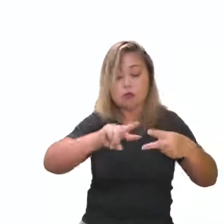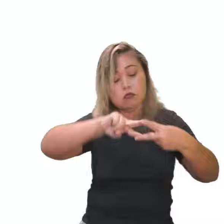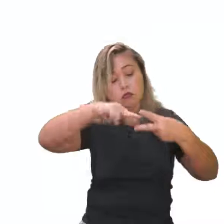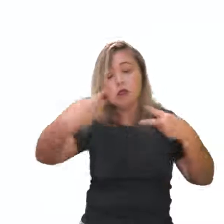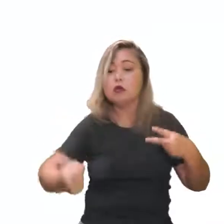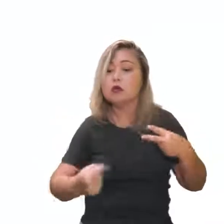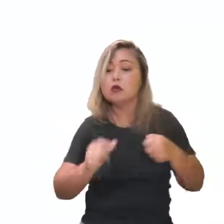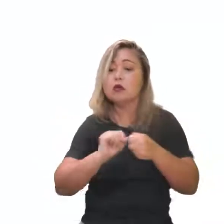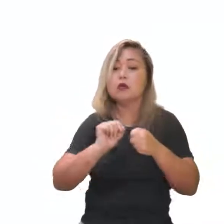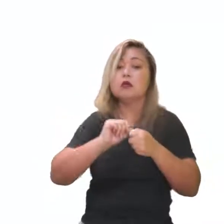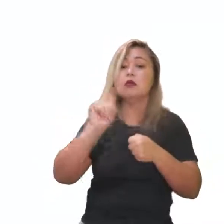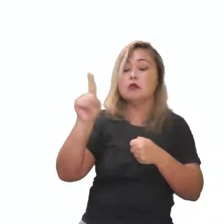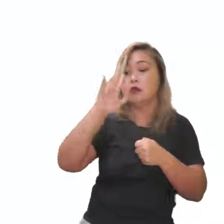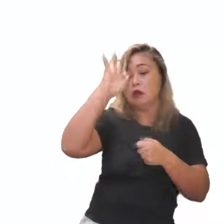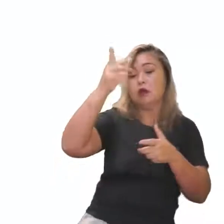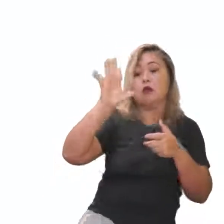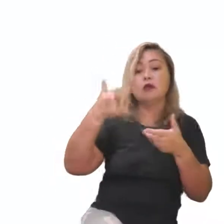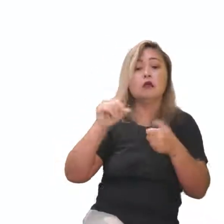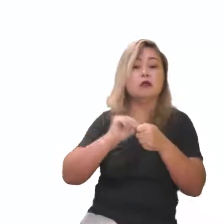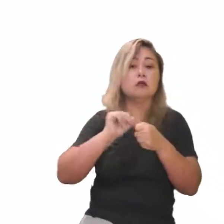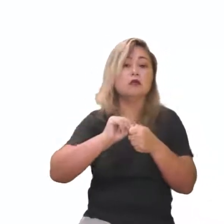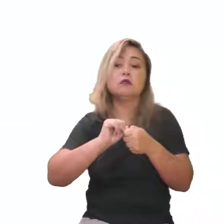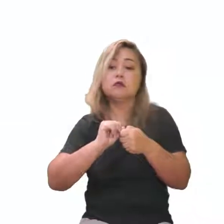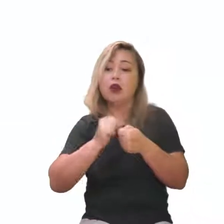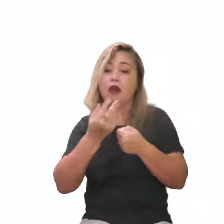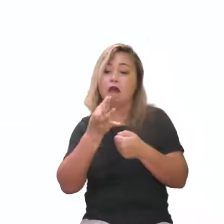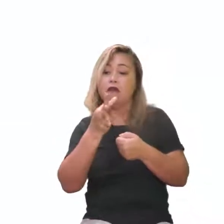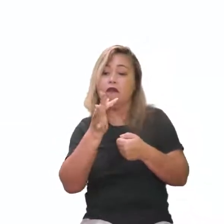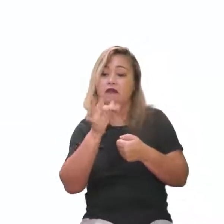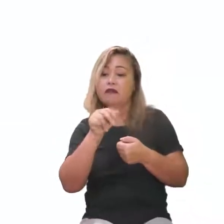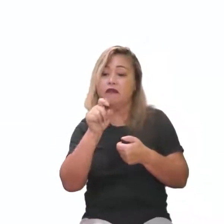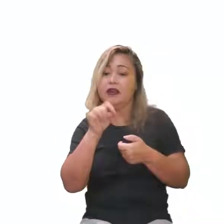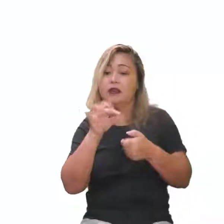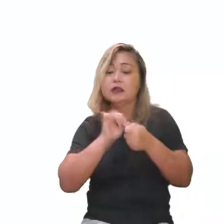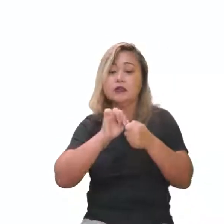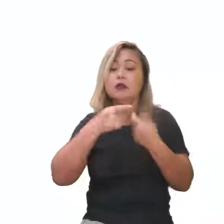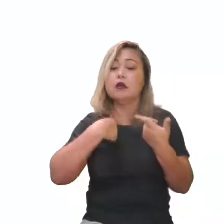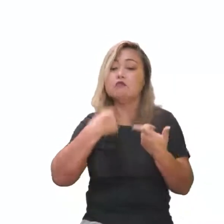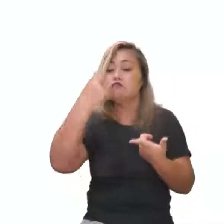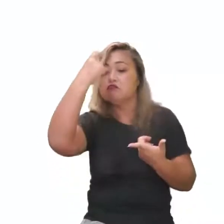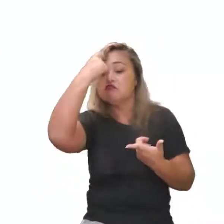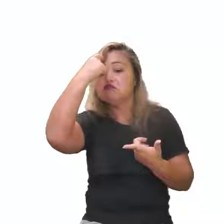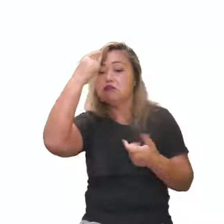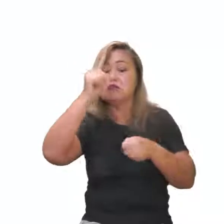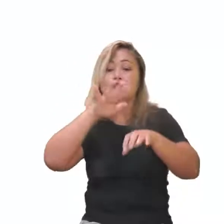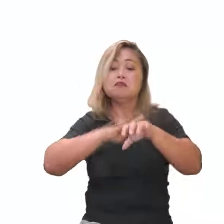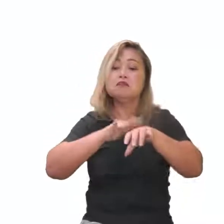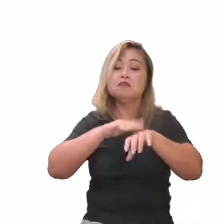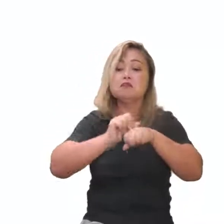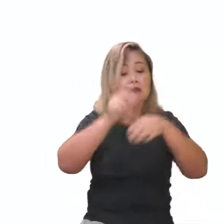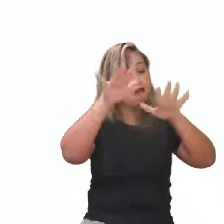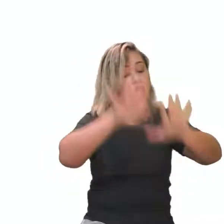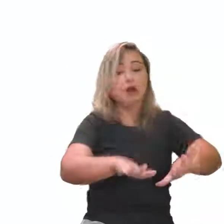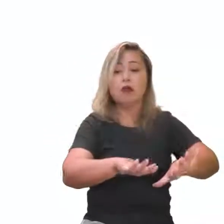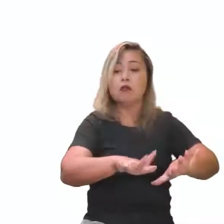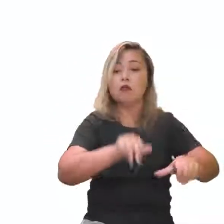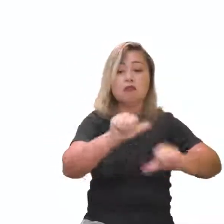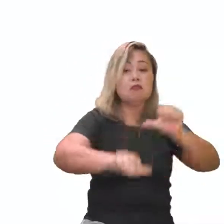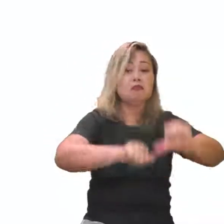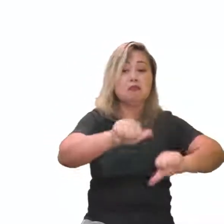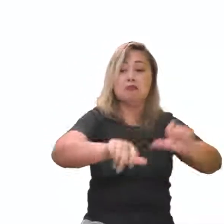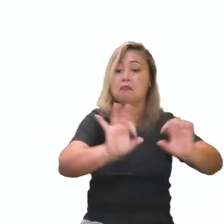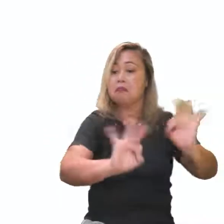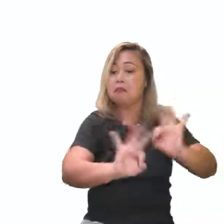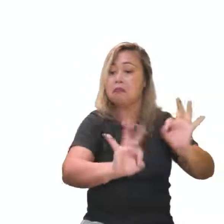a teoria sintética, a gente falou sobre os fixistas, que pensavam ali nas ideias dos seres fixos e